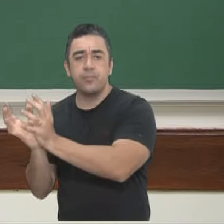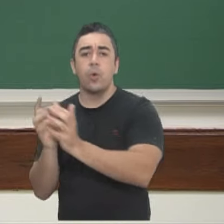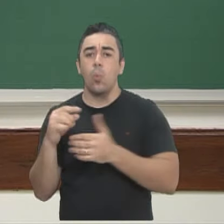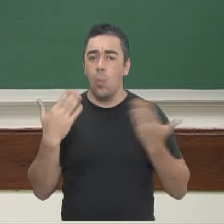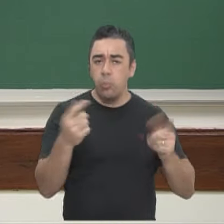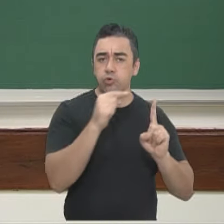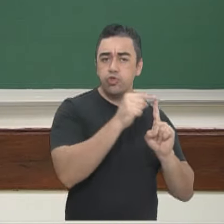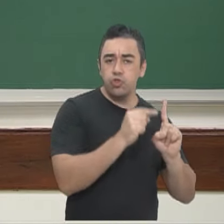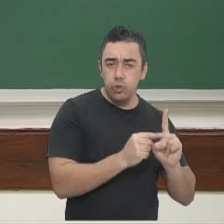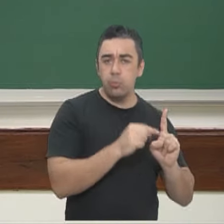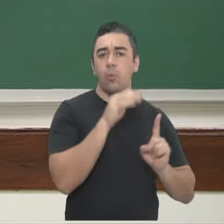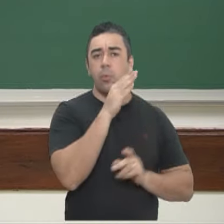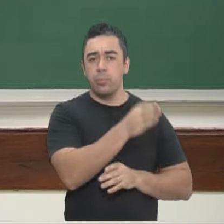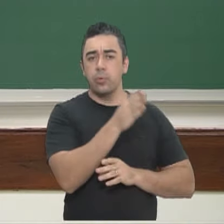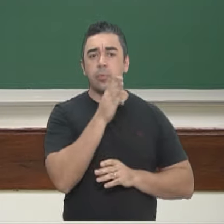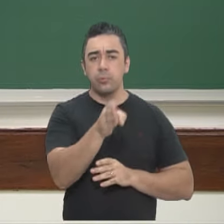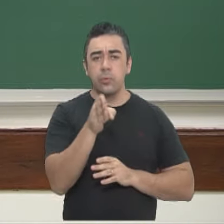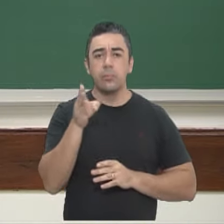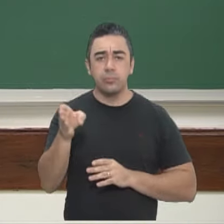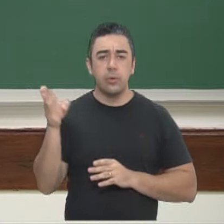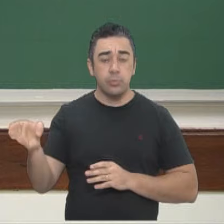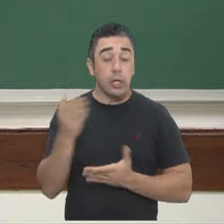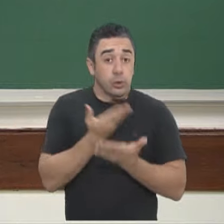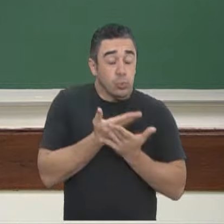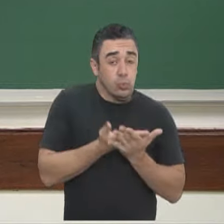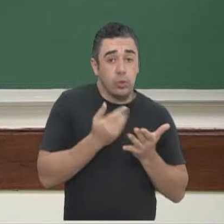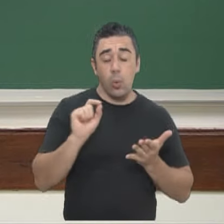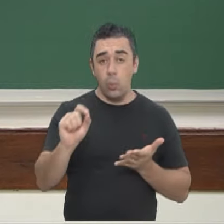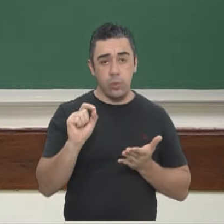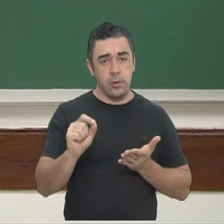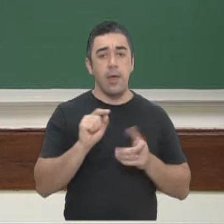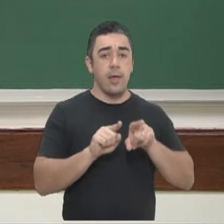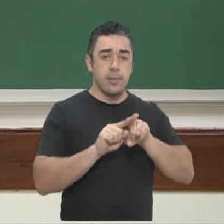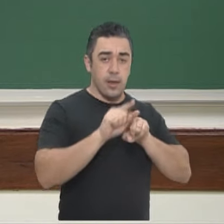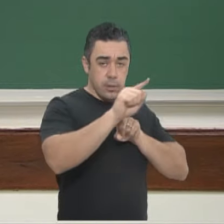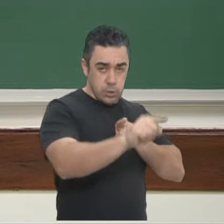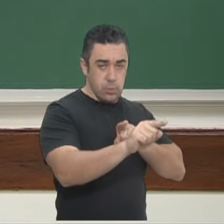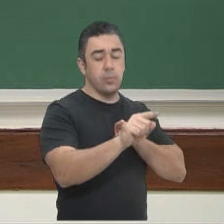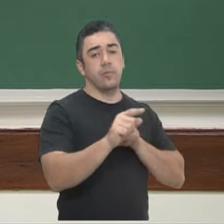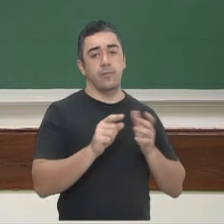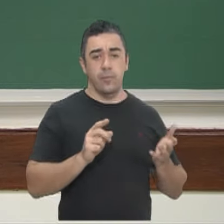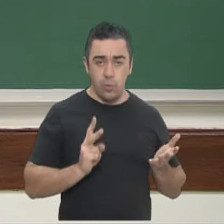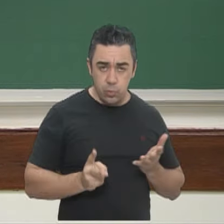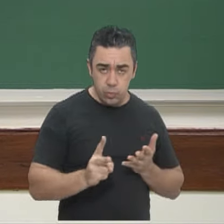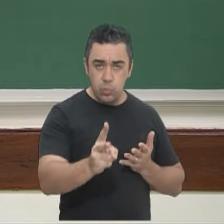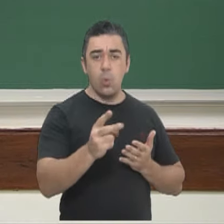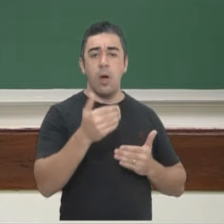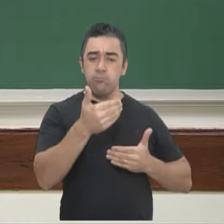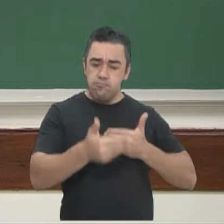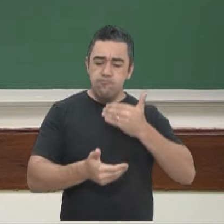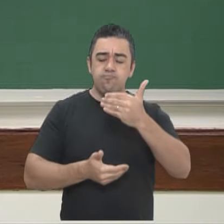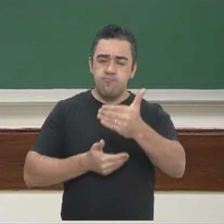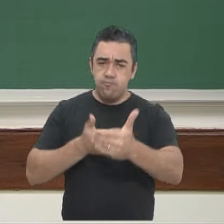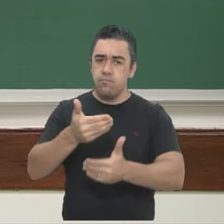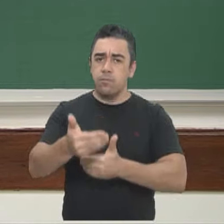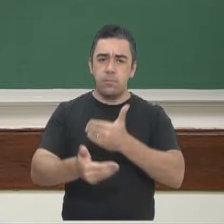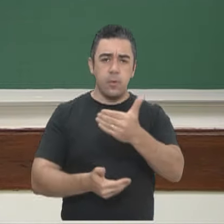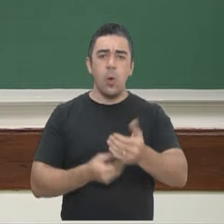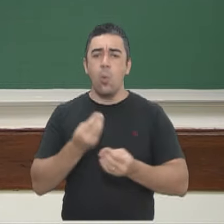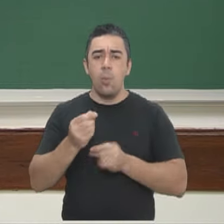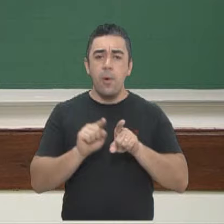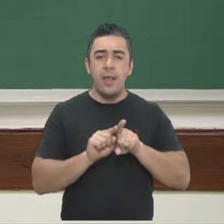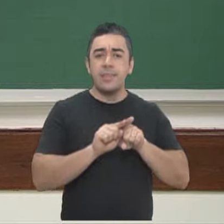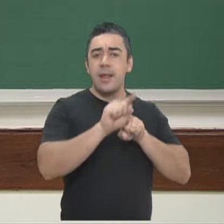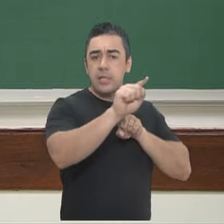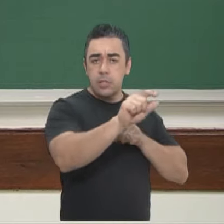prova do atletismo? Então a gente vai estudar um pouco sobre o atletismo e na sequência a gente vai dando sequência com o